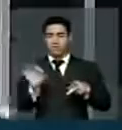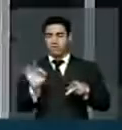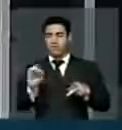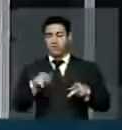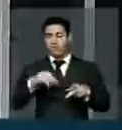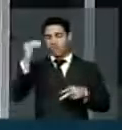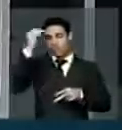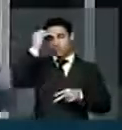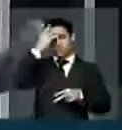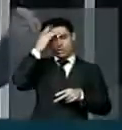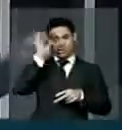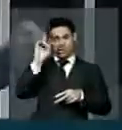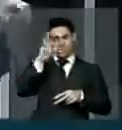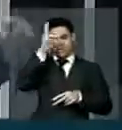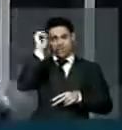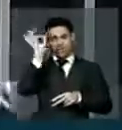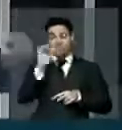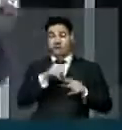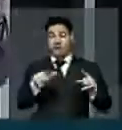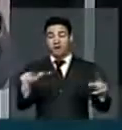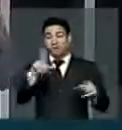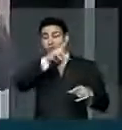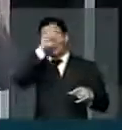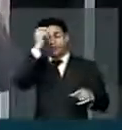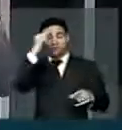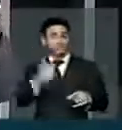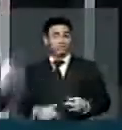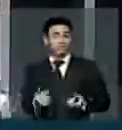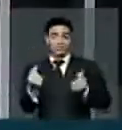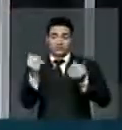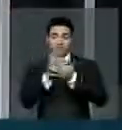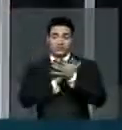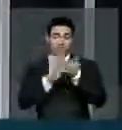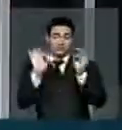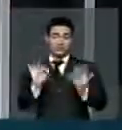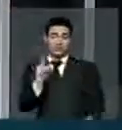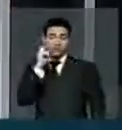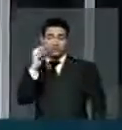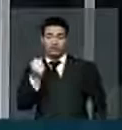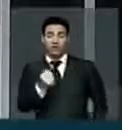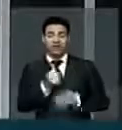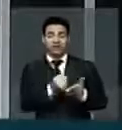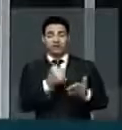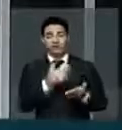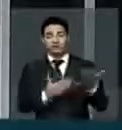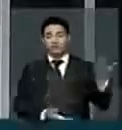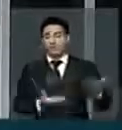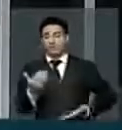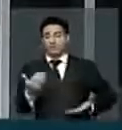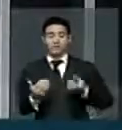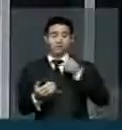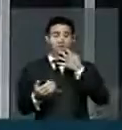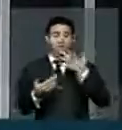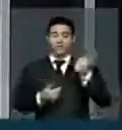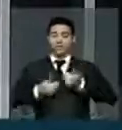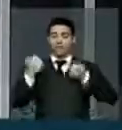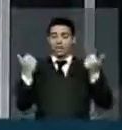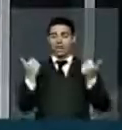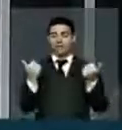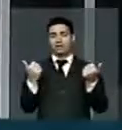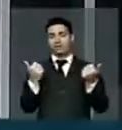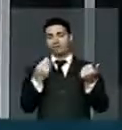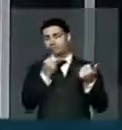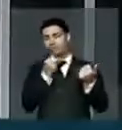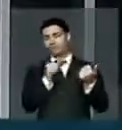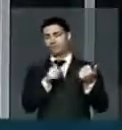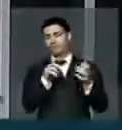dos prefeitos, é porque as prefeituras, infelizmente, não têm os recursos suficientes para oferecer um serviço de boa qualidade como deveria